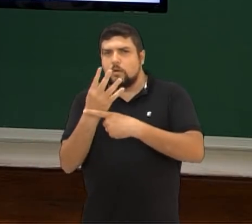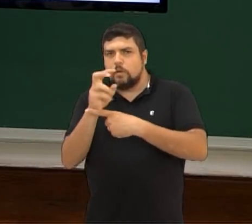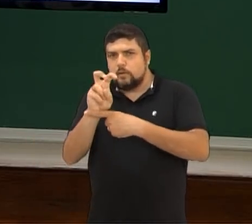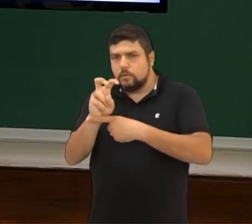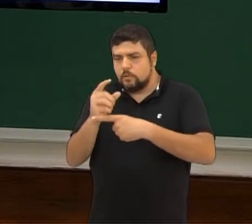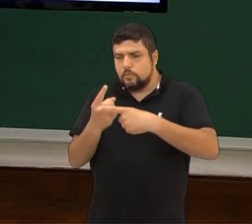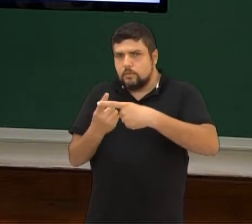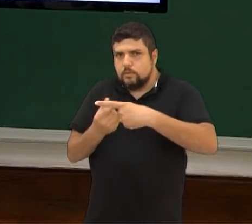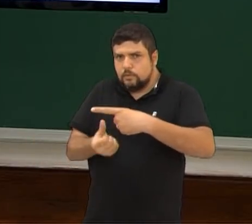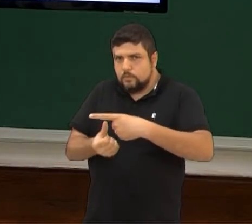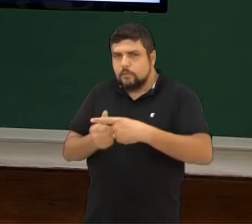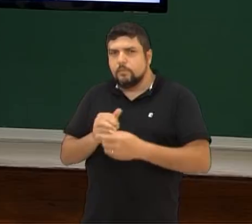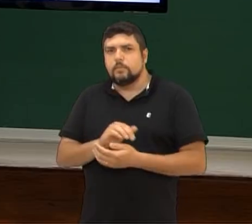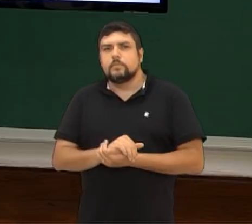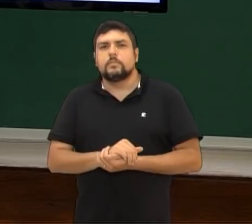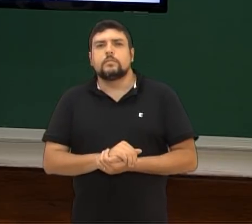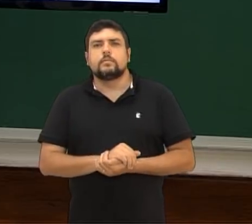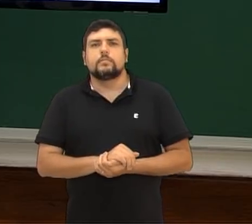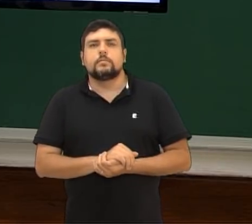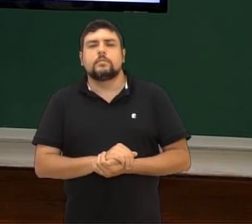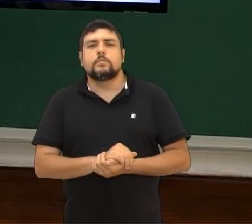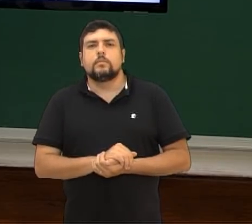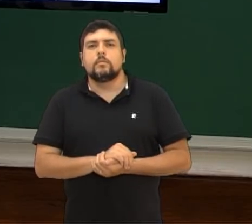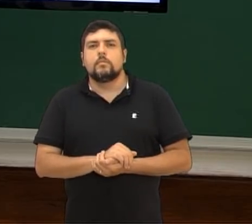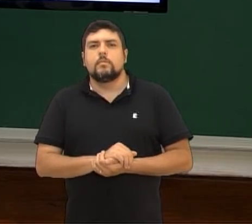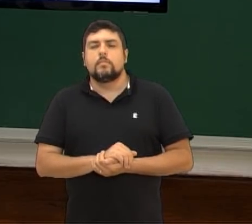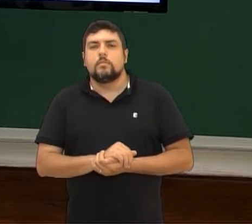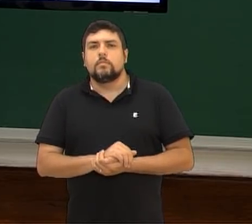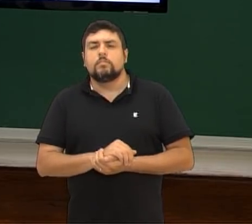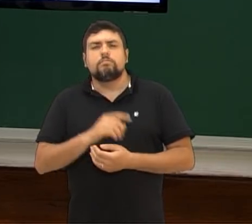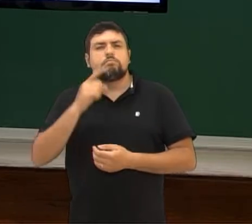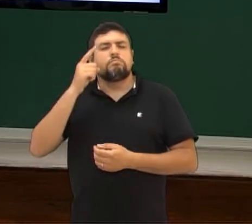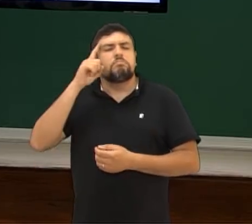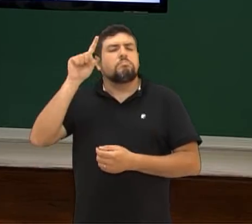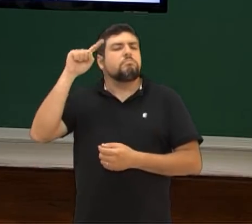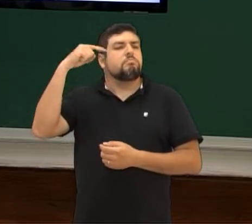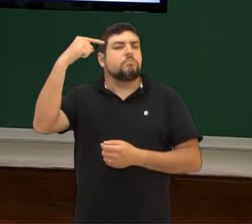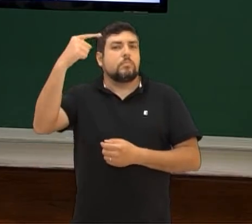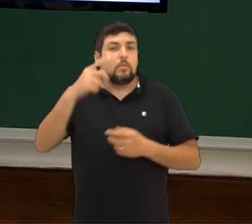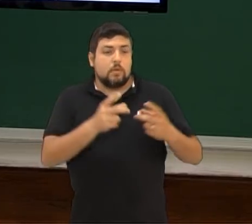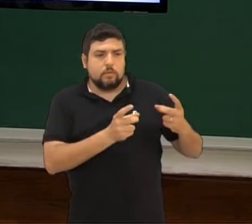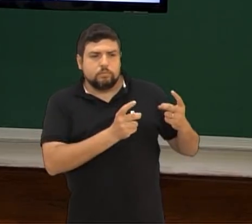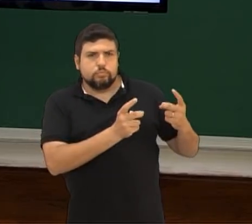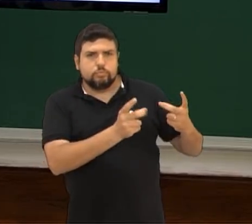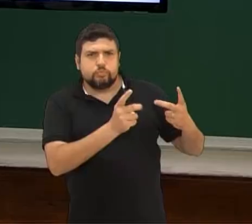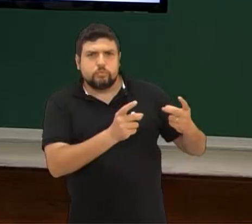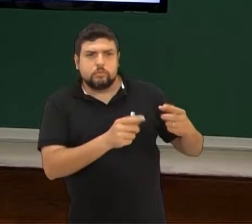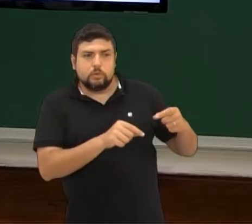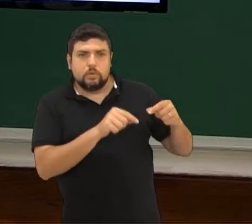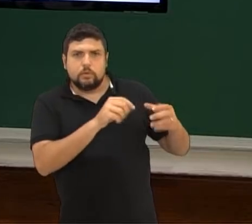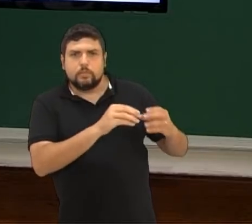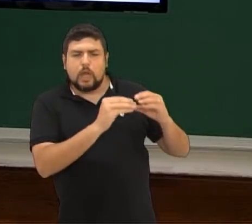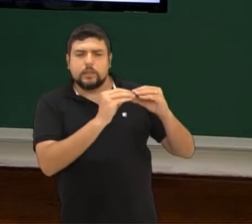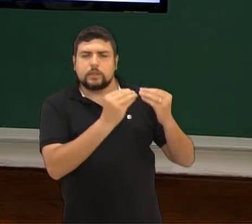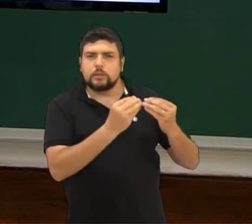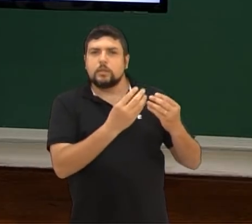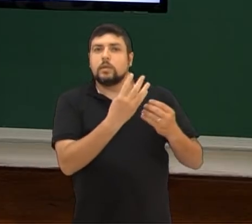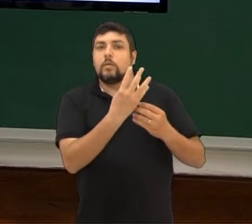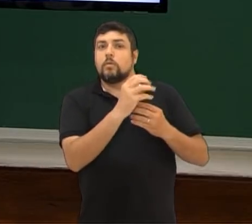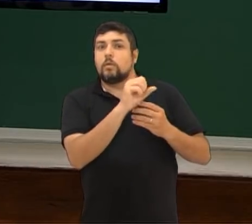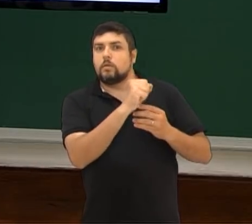16 empadas. Em um certo dia, foram vendidas 48 empadas. Você já tem essa informação